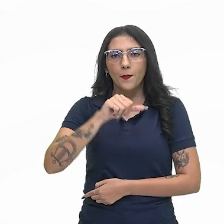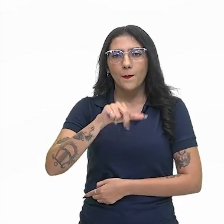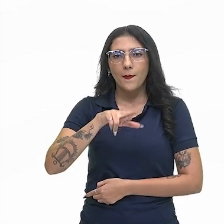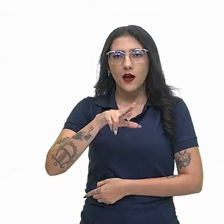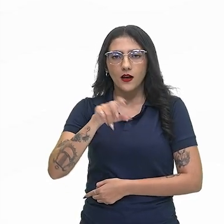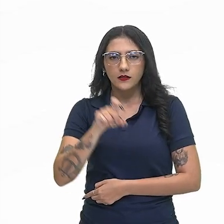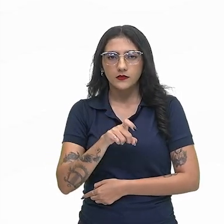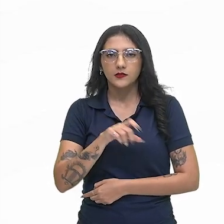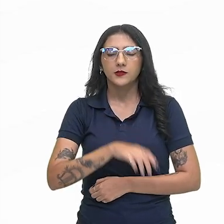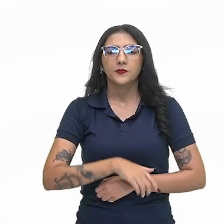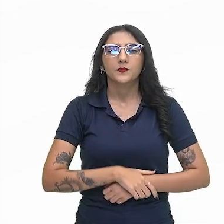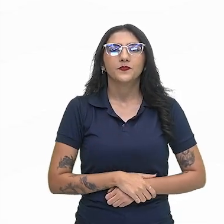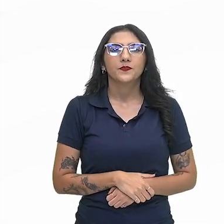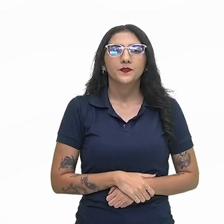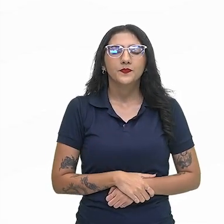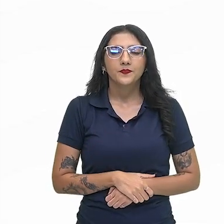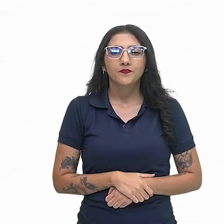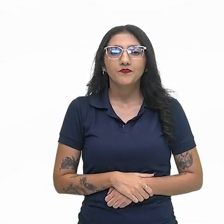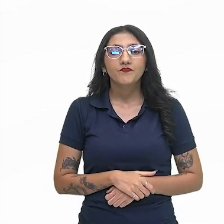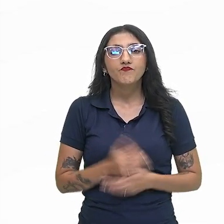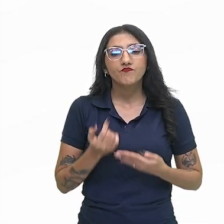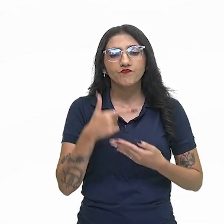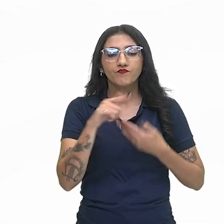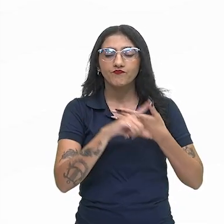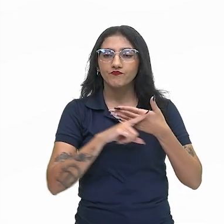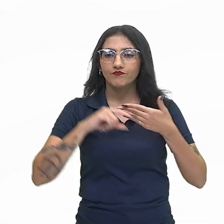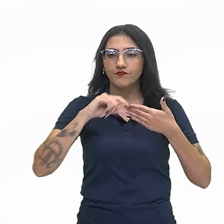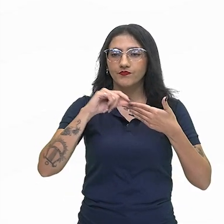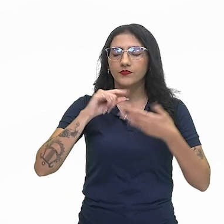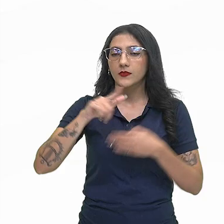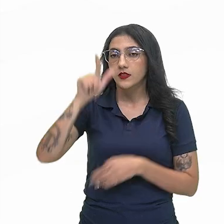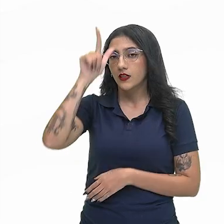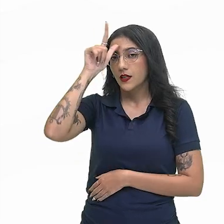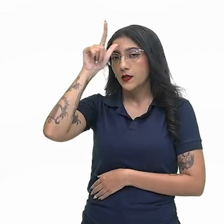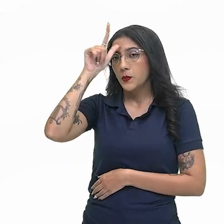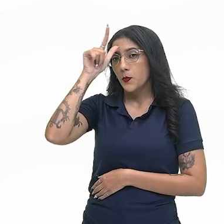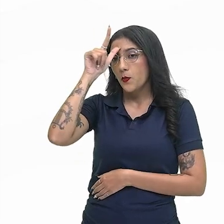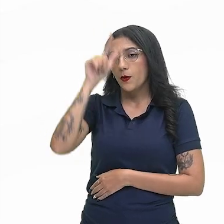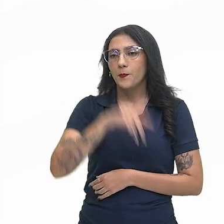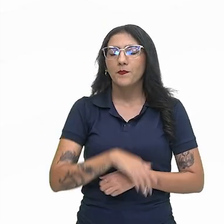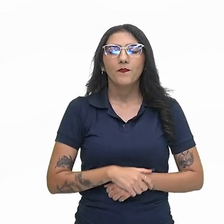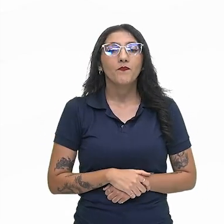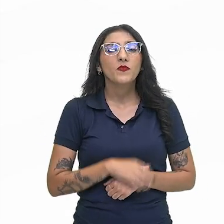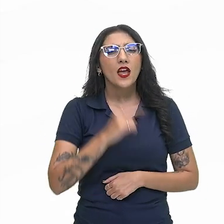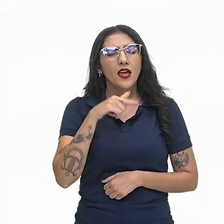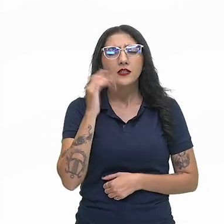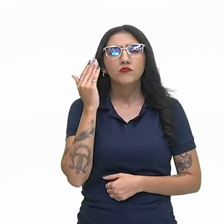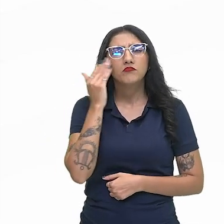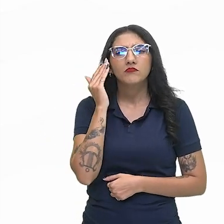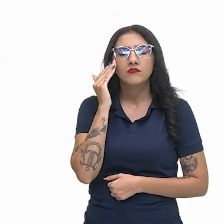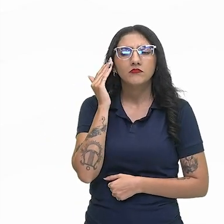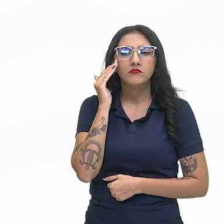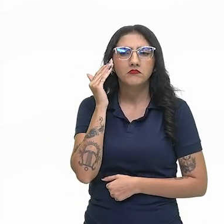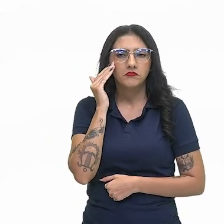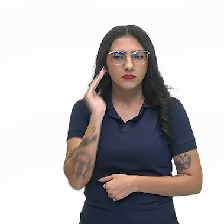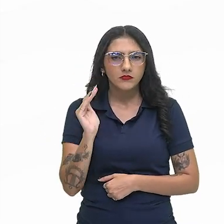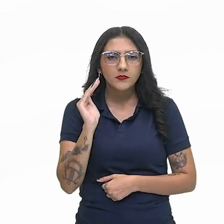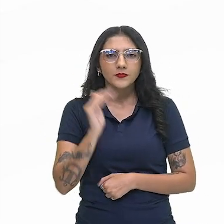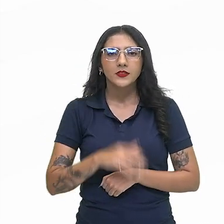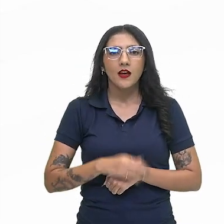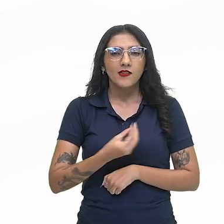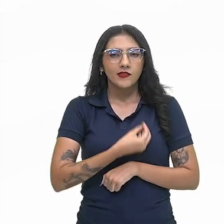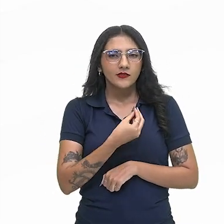conceitos. Marx, pensador alemão, entendia que as condições materiais